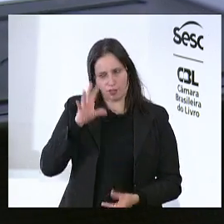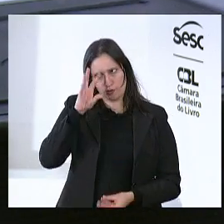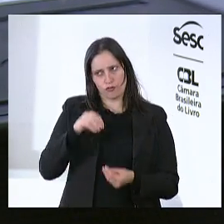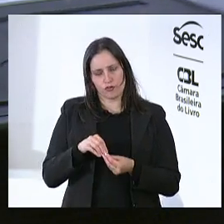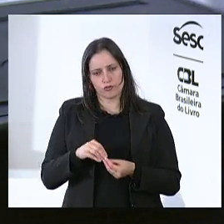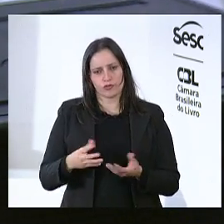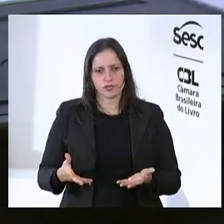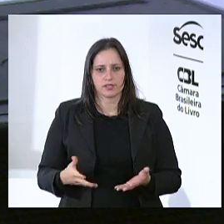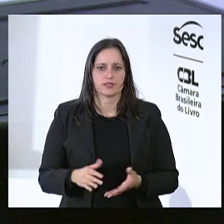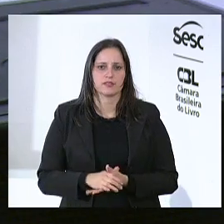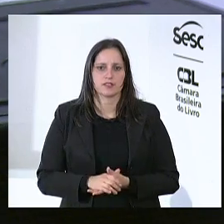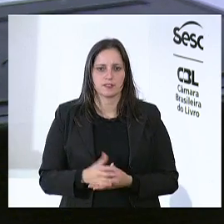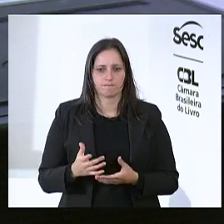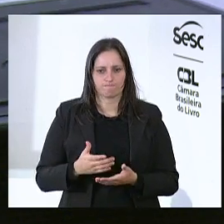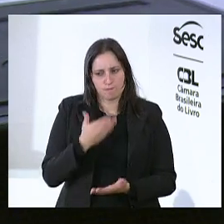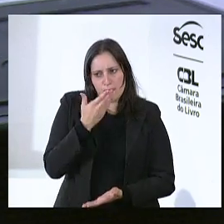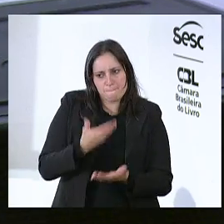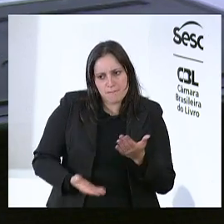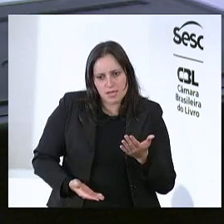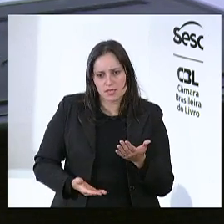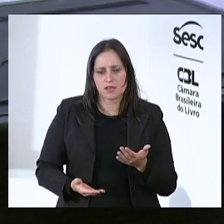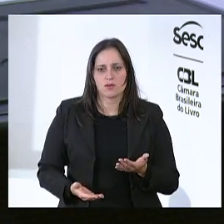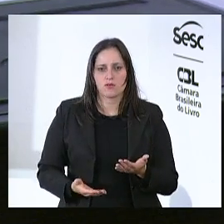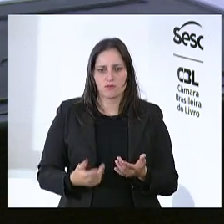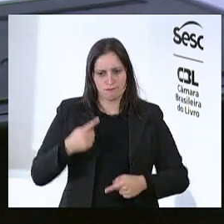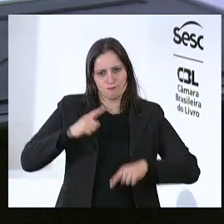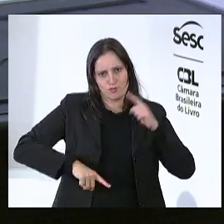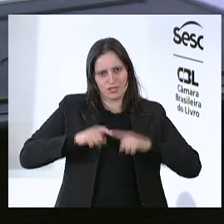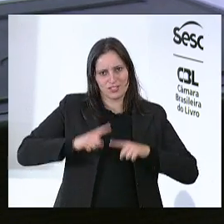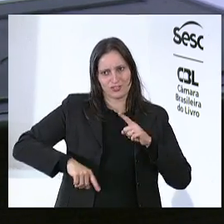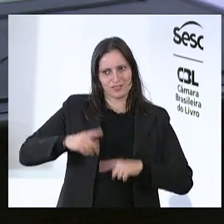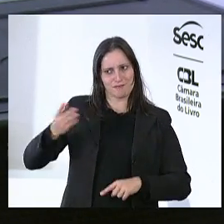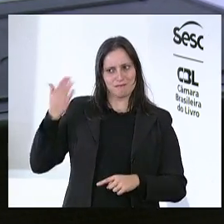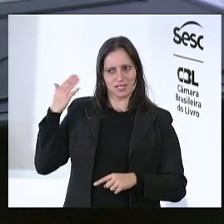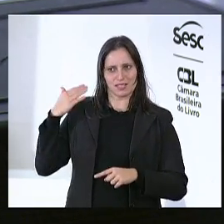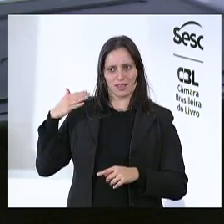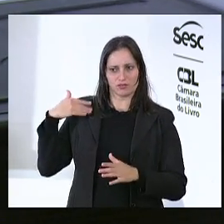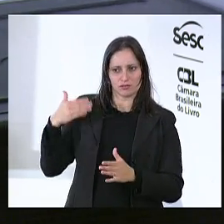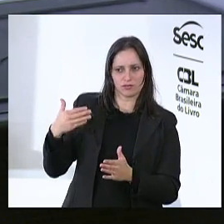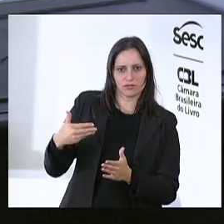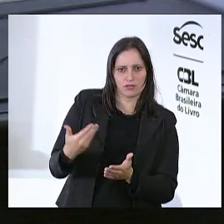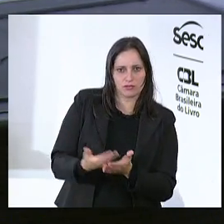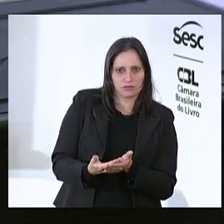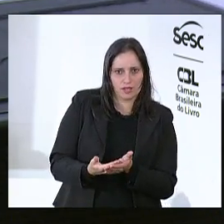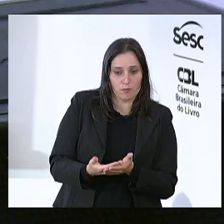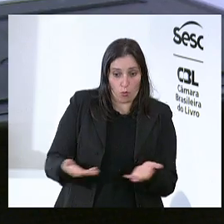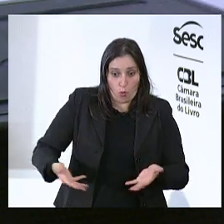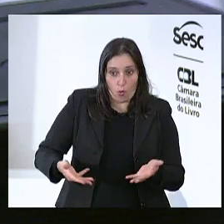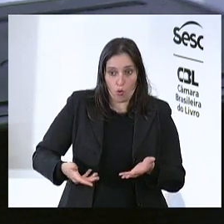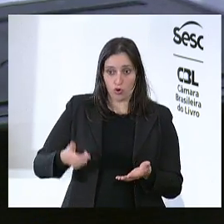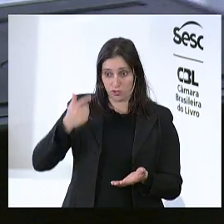né? Quem perdeu, conseguiu. Quem perdeu politicamente naquele momento, conseguiu vencer na memória. Não sei se é tão assim,